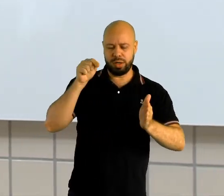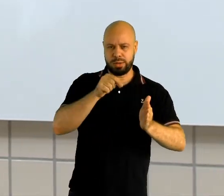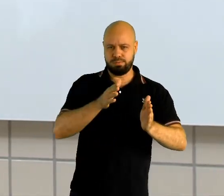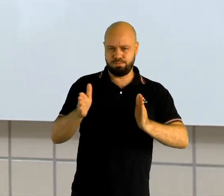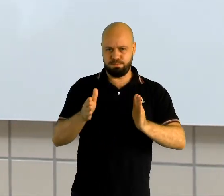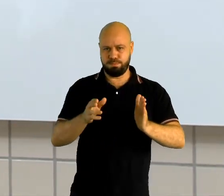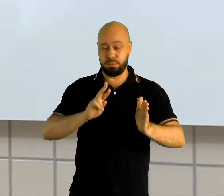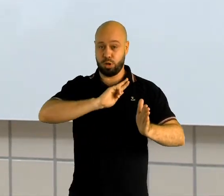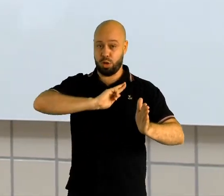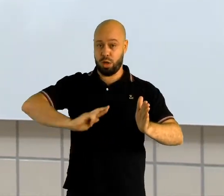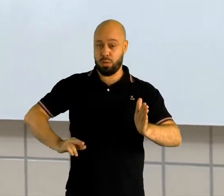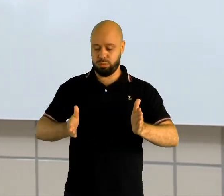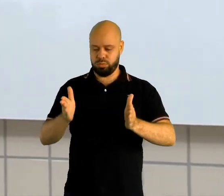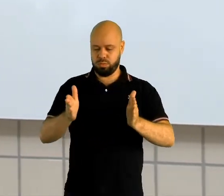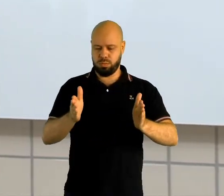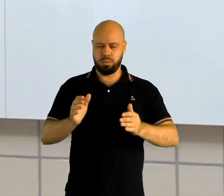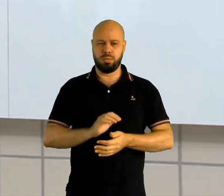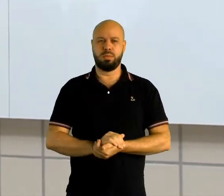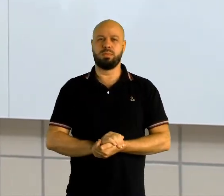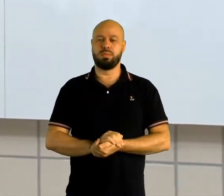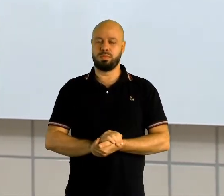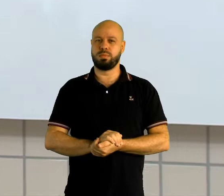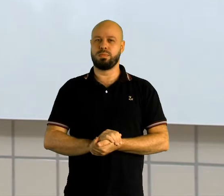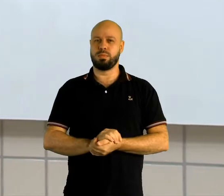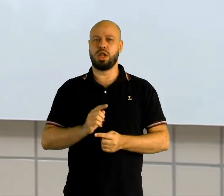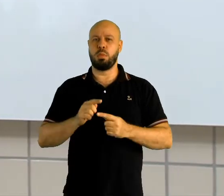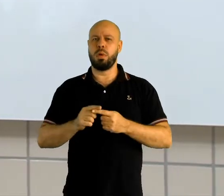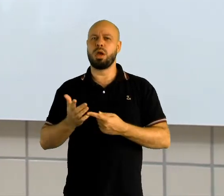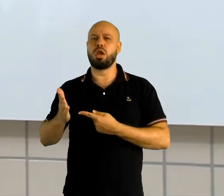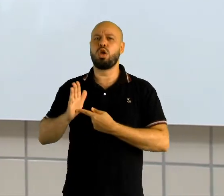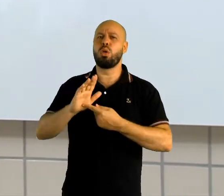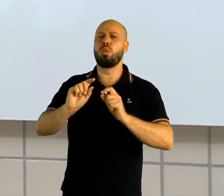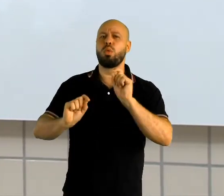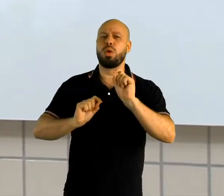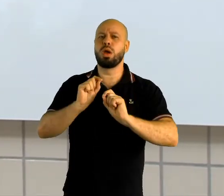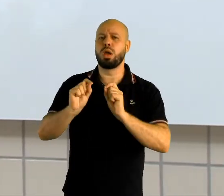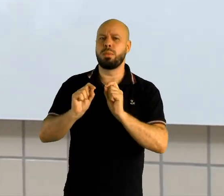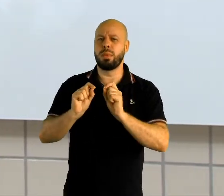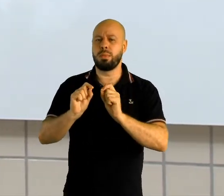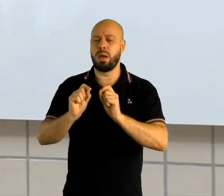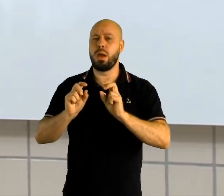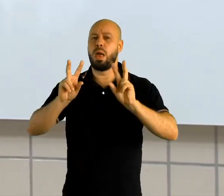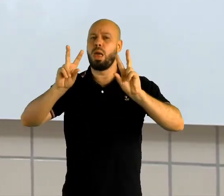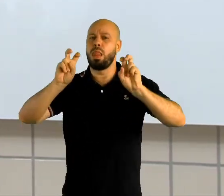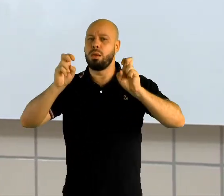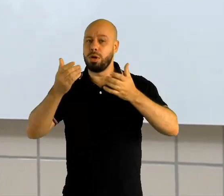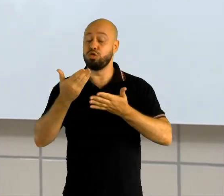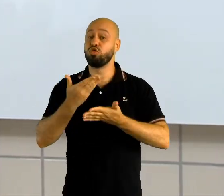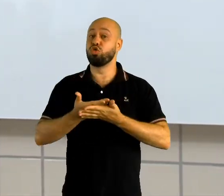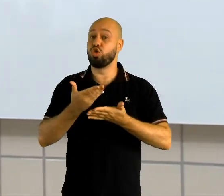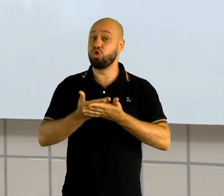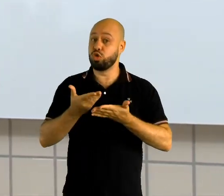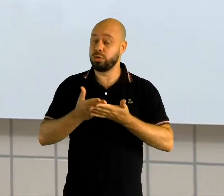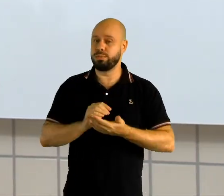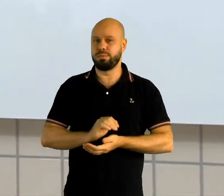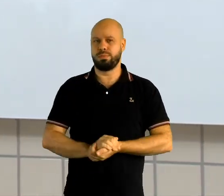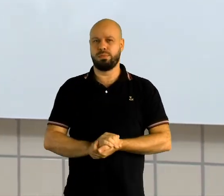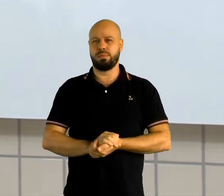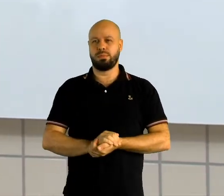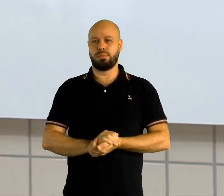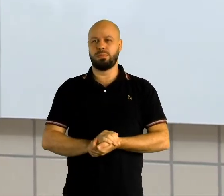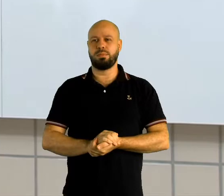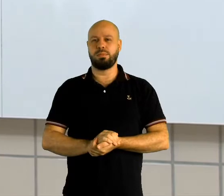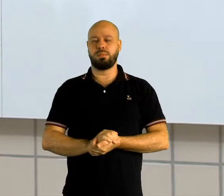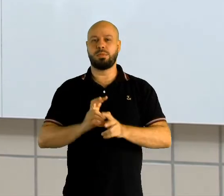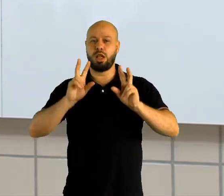Porque essa é a fase que nos apresenta o nosso tema da aula de hoje, que é trabalhar